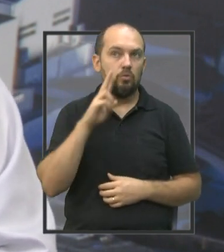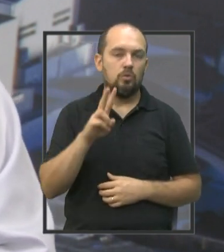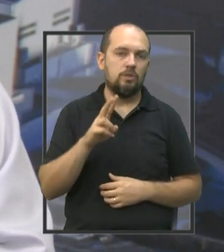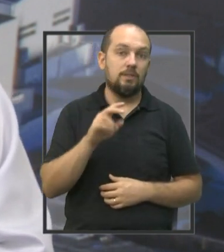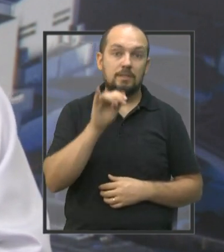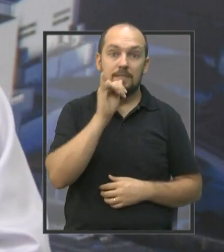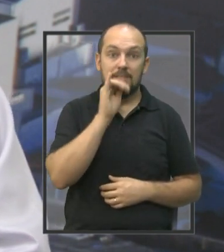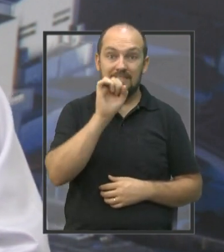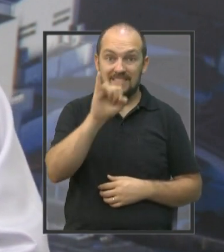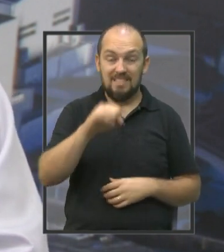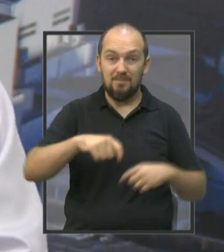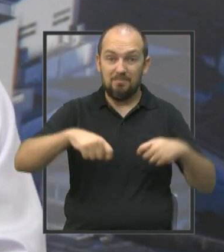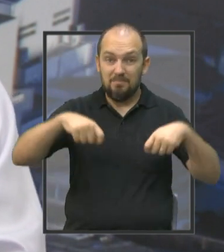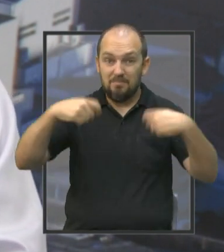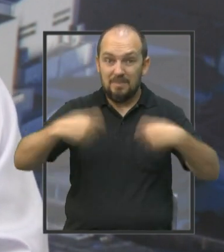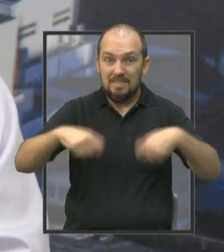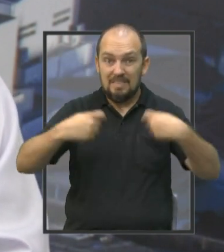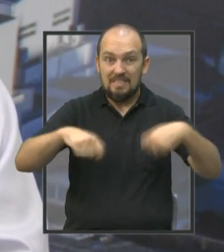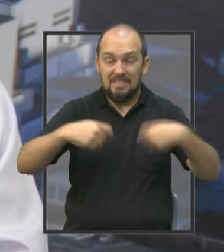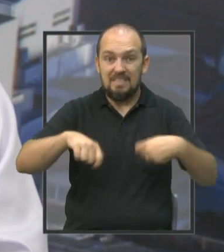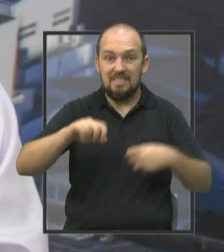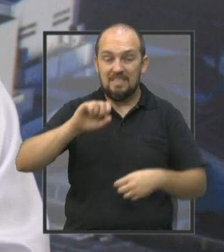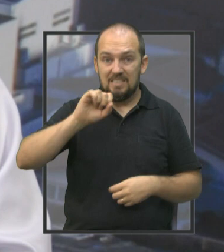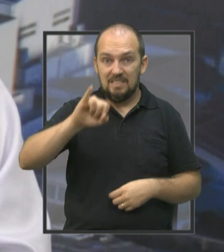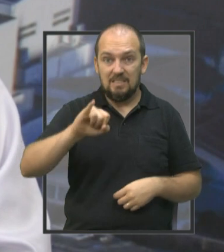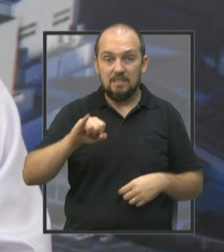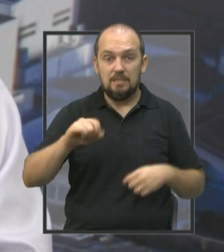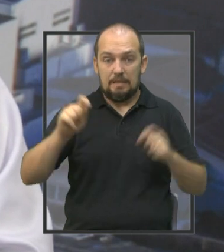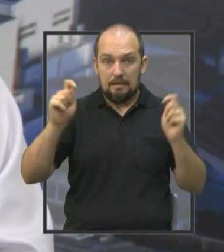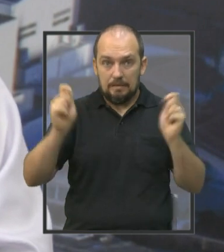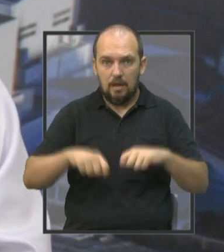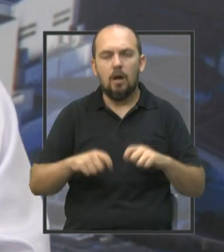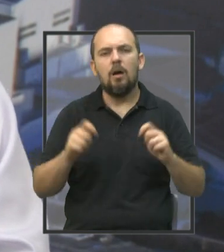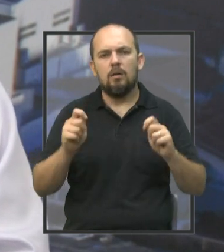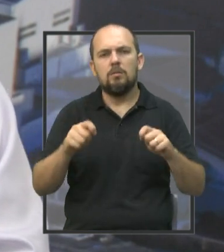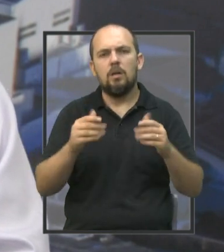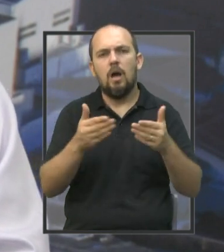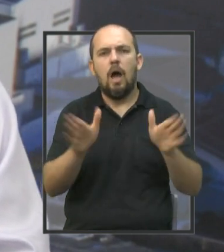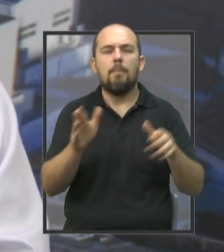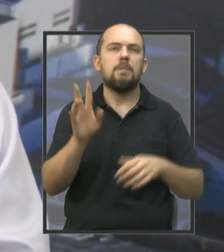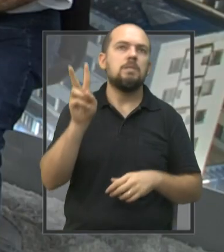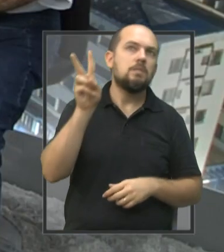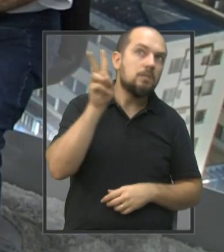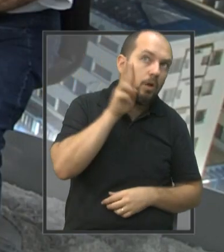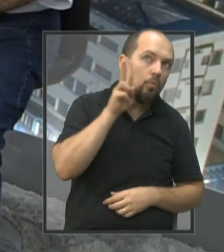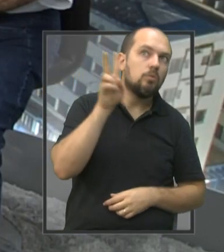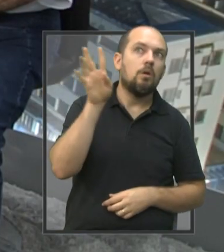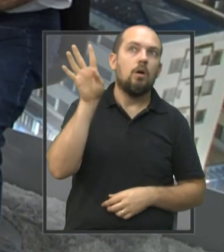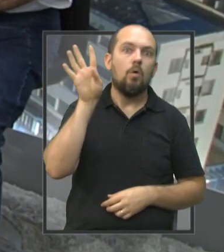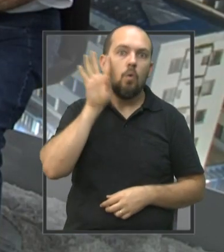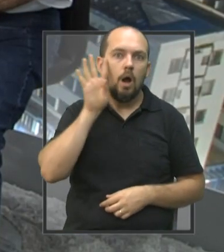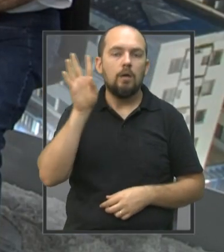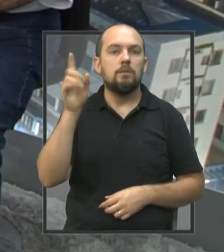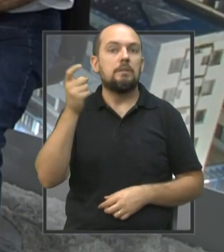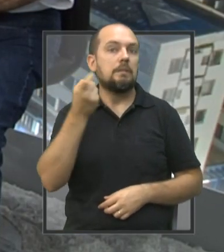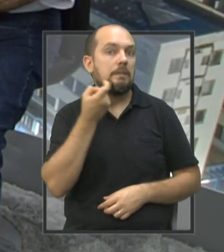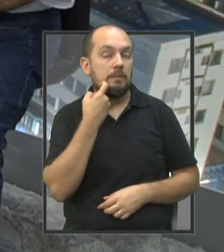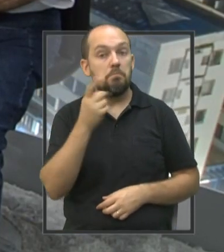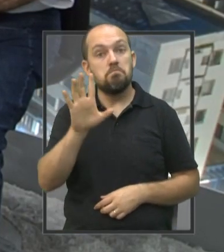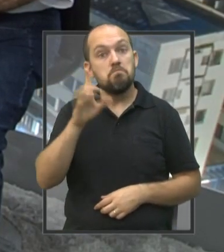houver necessidade, se houver demanda, tem possibilidade de abrir segunda, quarta e sexta. Olha que bom. Vamos ver